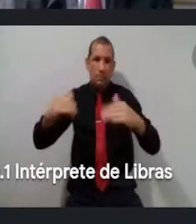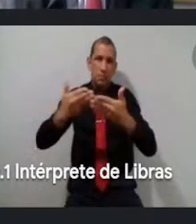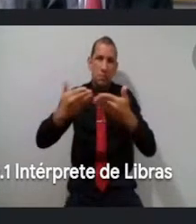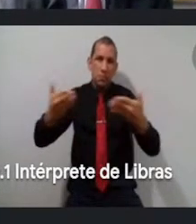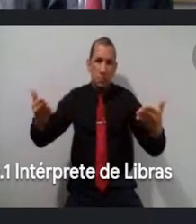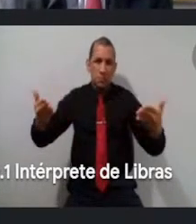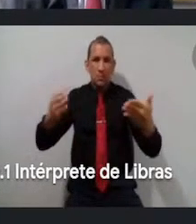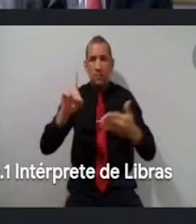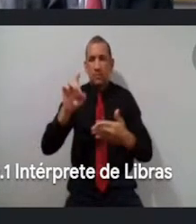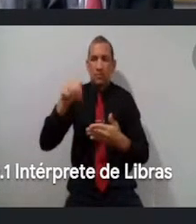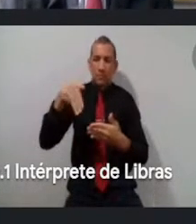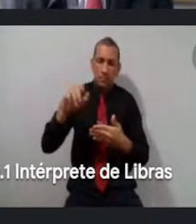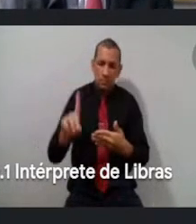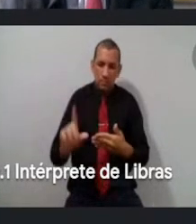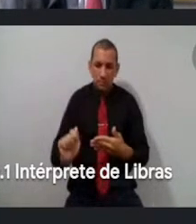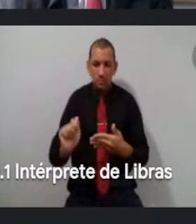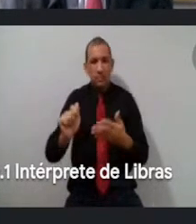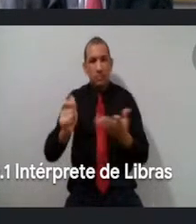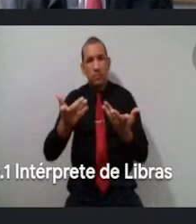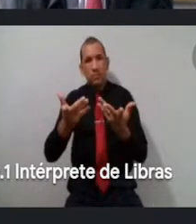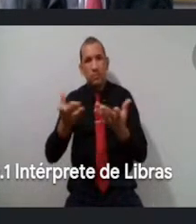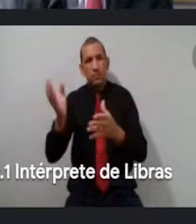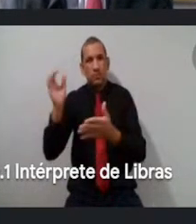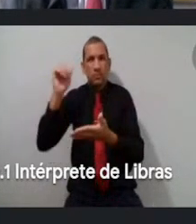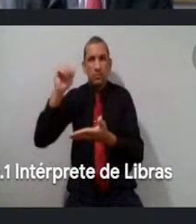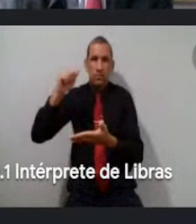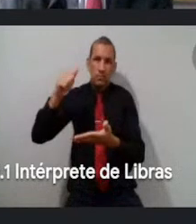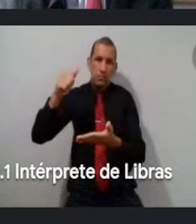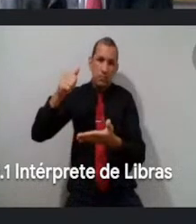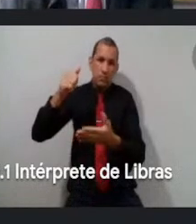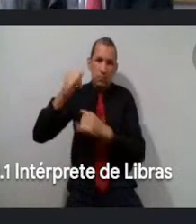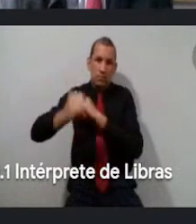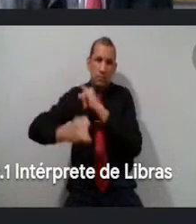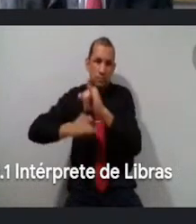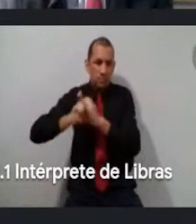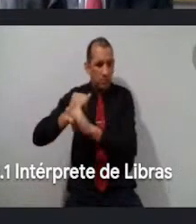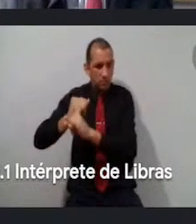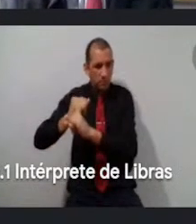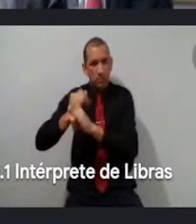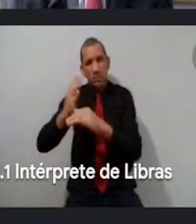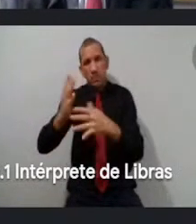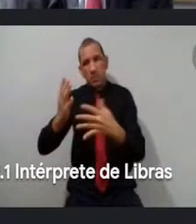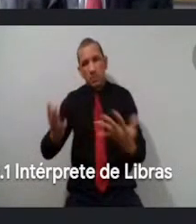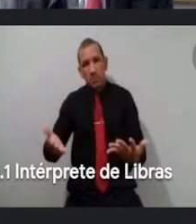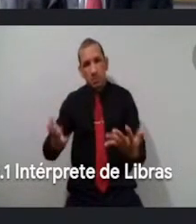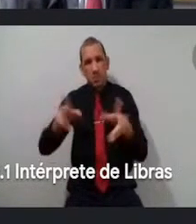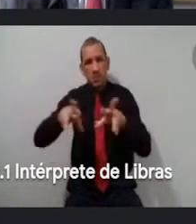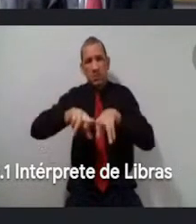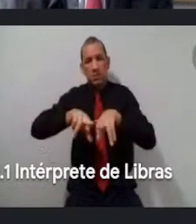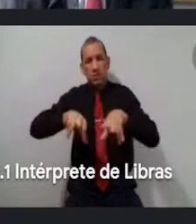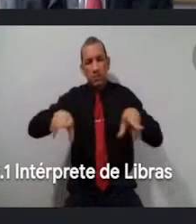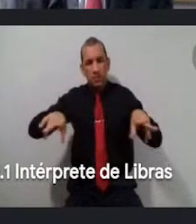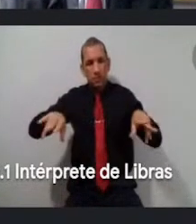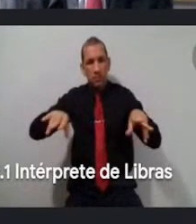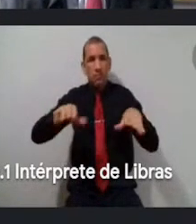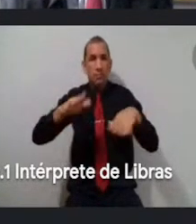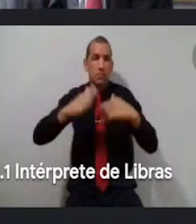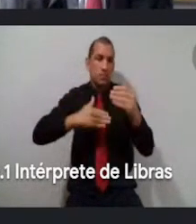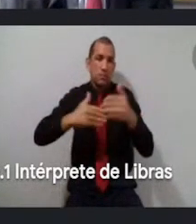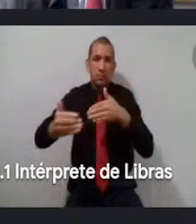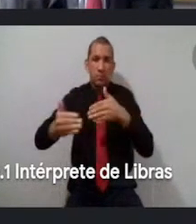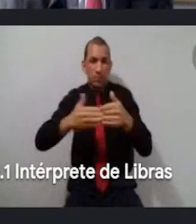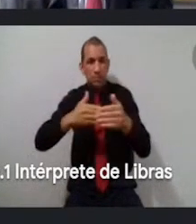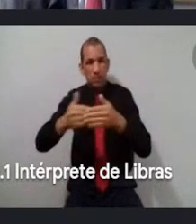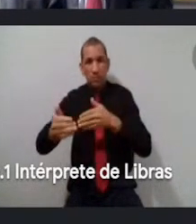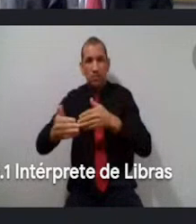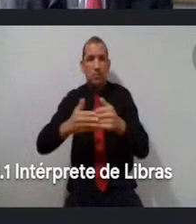demandas relativas ao cadastro eleitoral apresentadas na internet por meio de outros canais the olives independentemente de